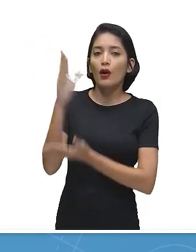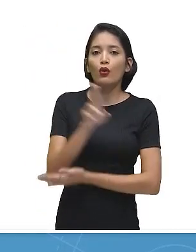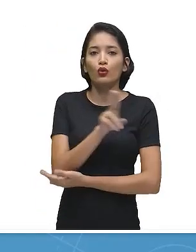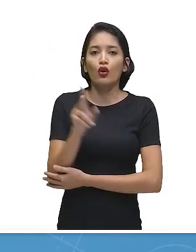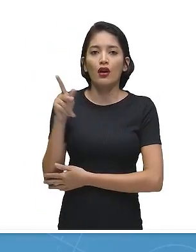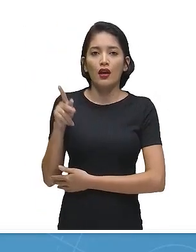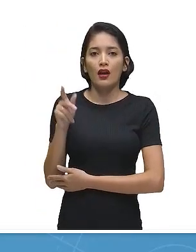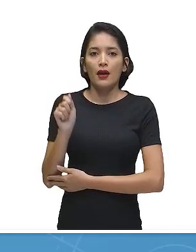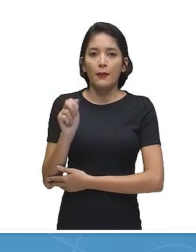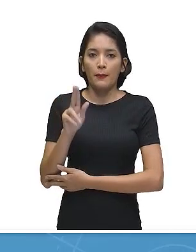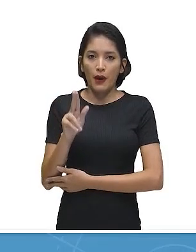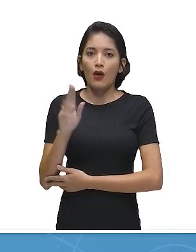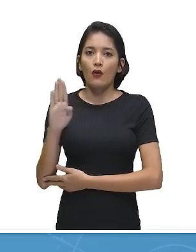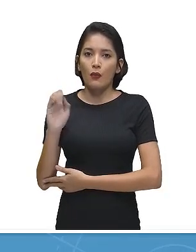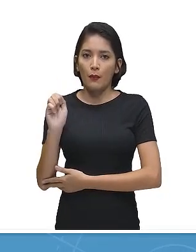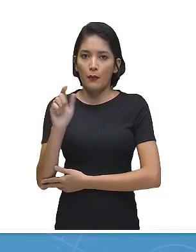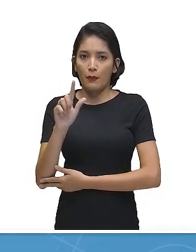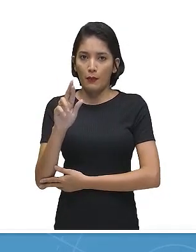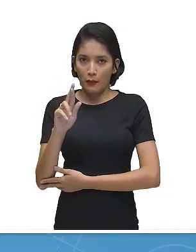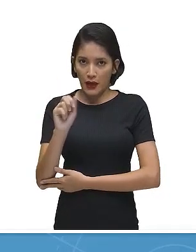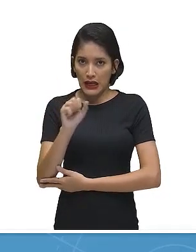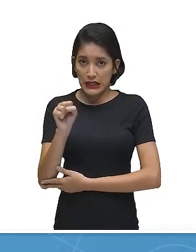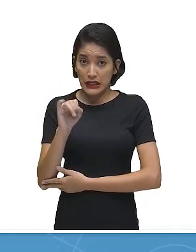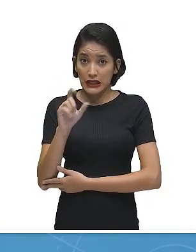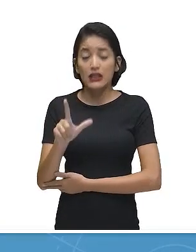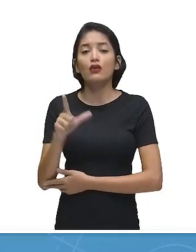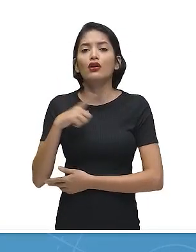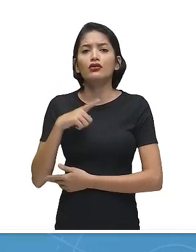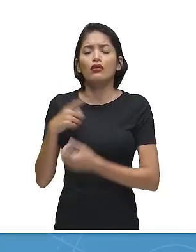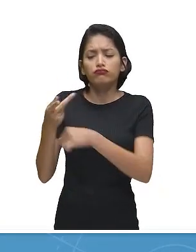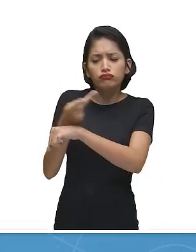precisou dos indígenas. Então, até